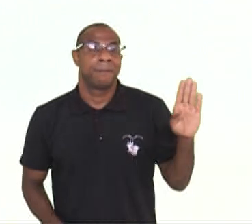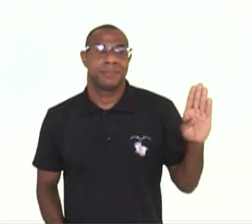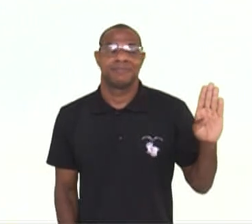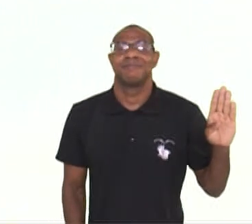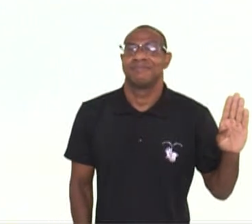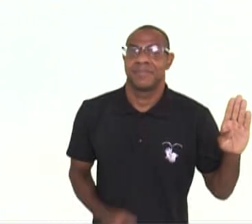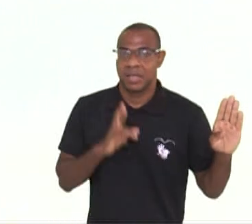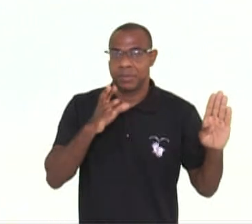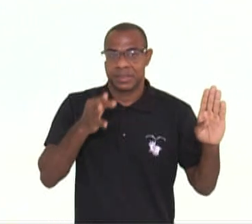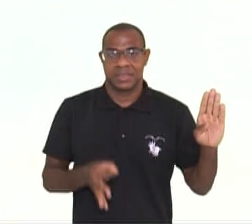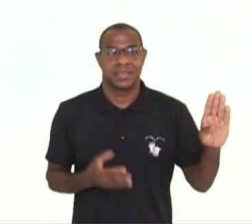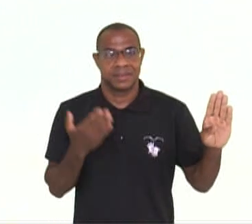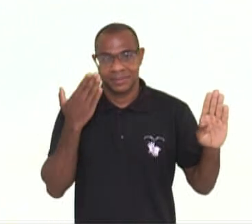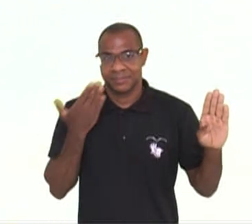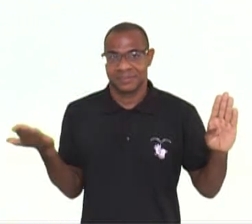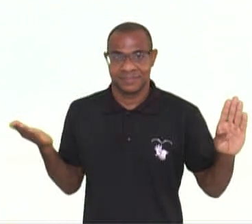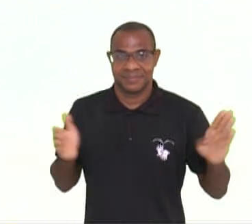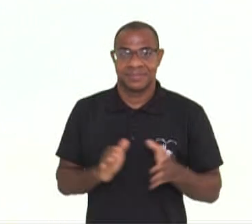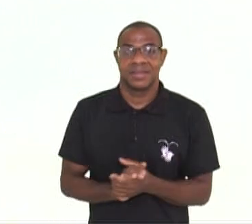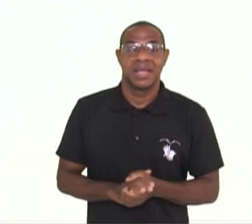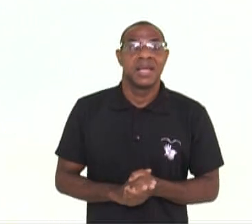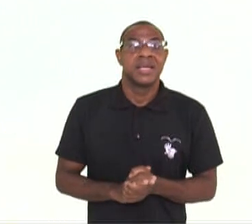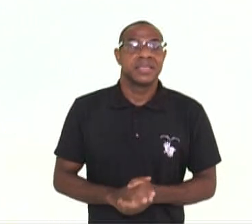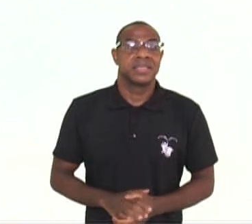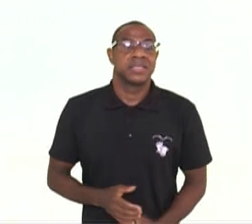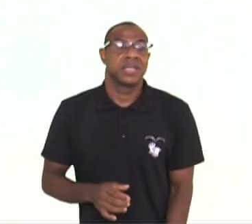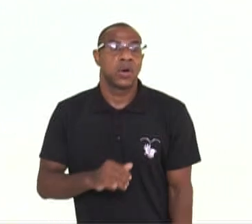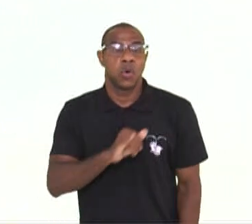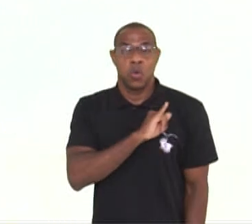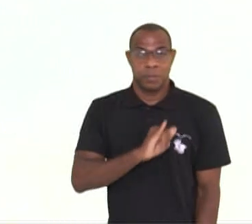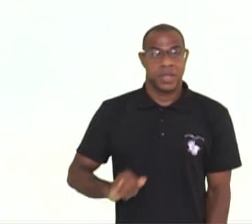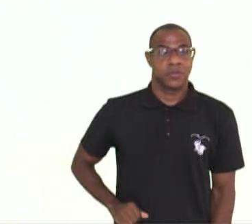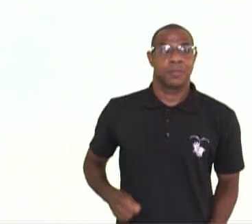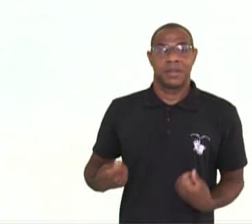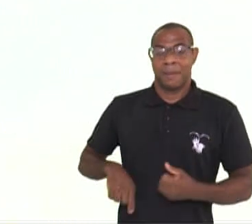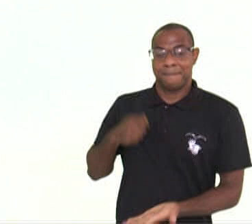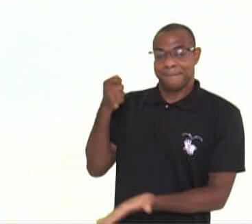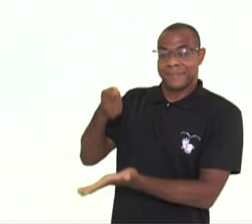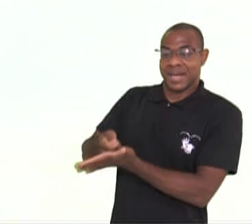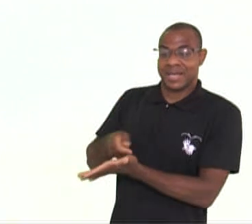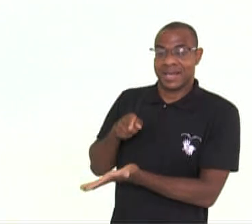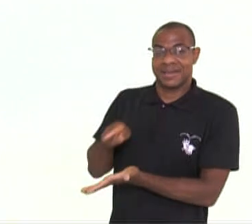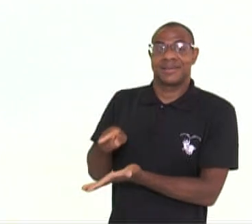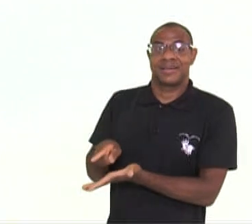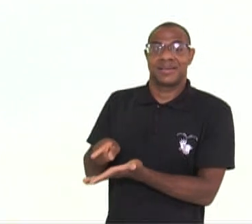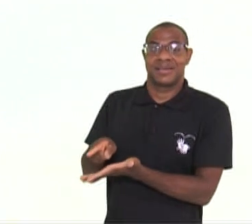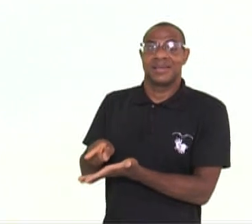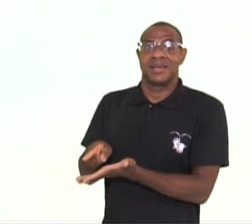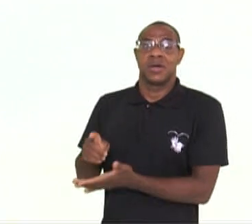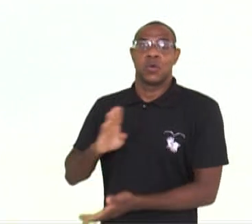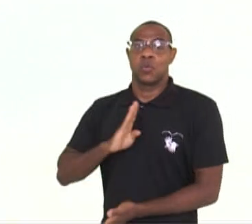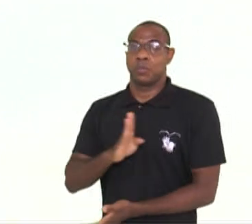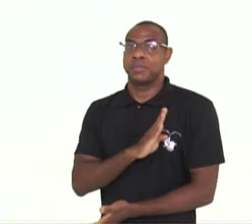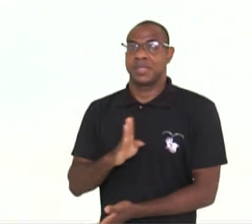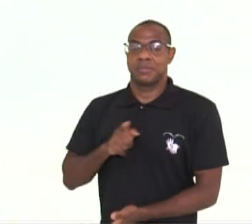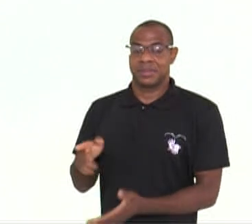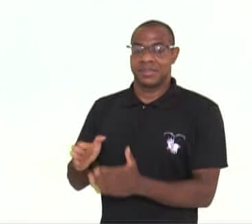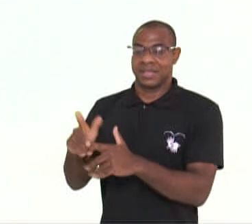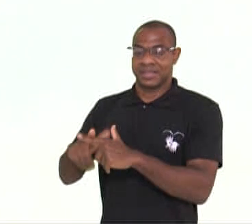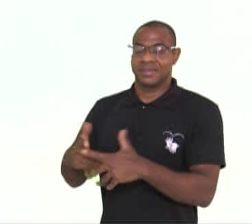pelo governo, como se fossem funcionários públicos. Padroado é isso, imperador nomear os bispos da